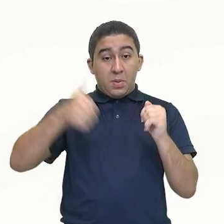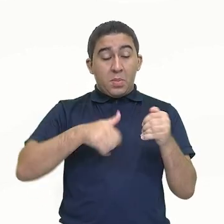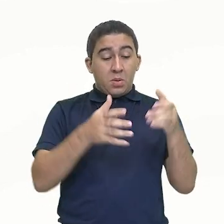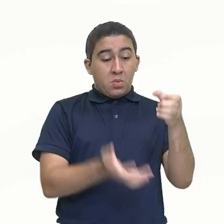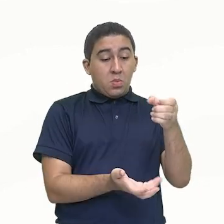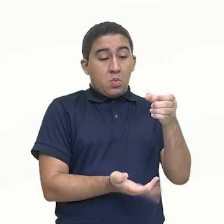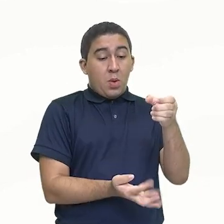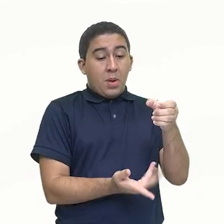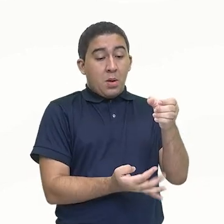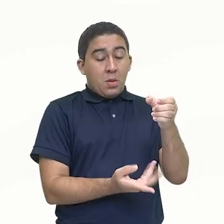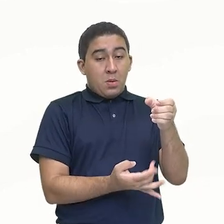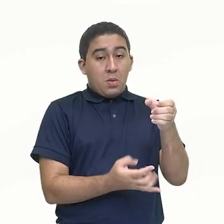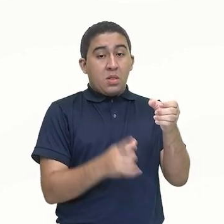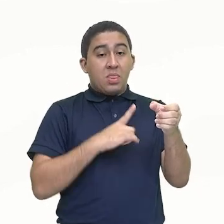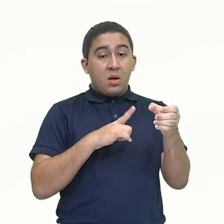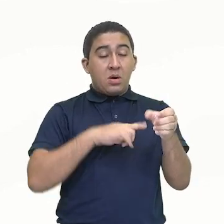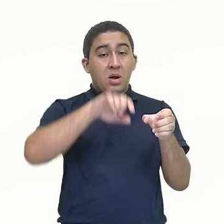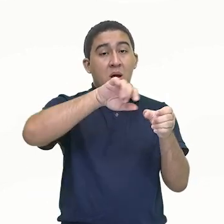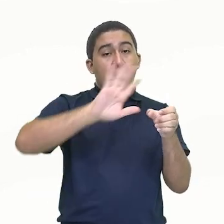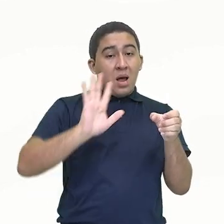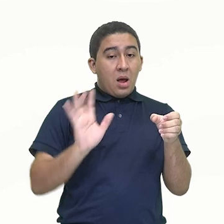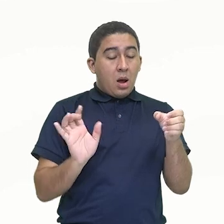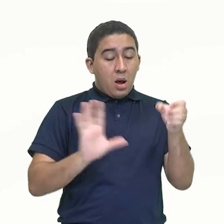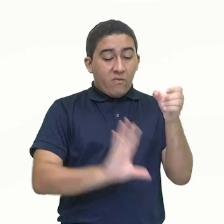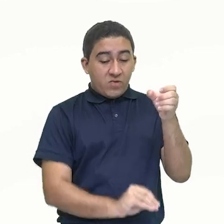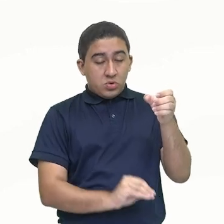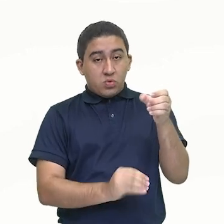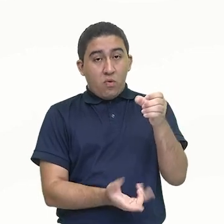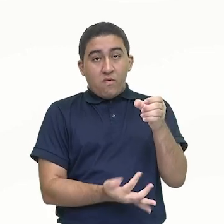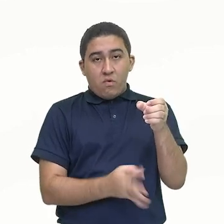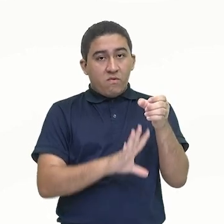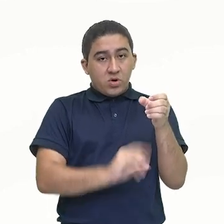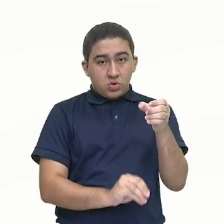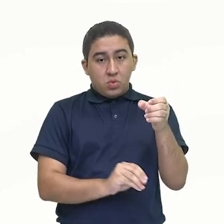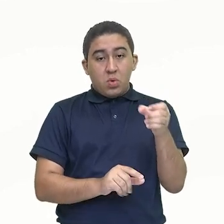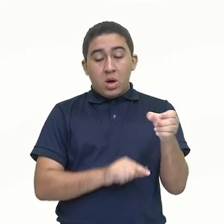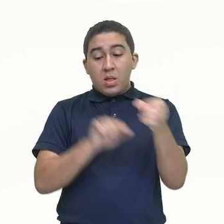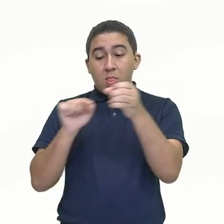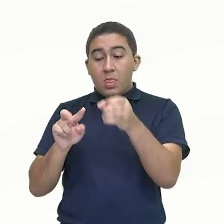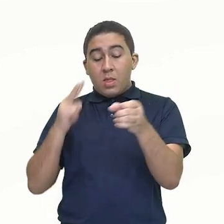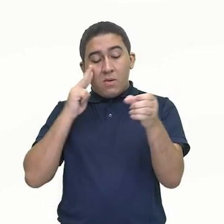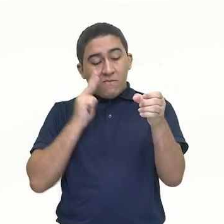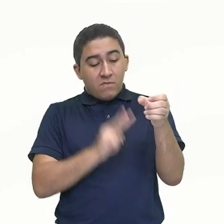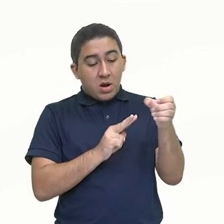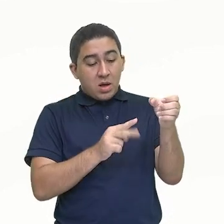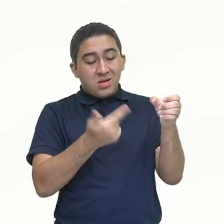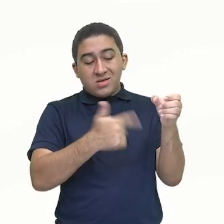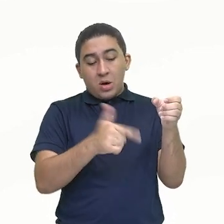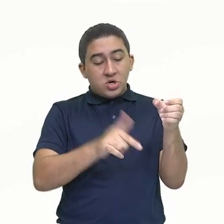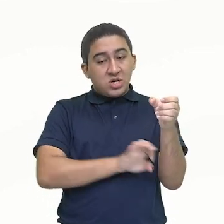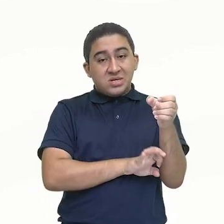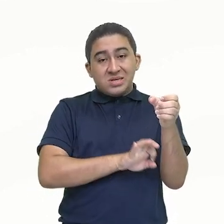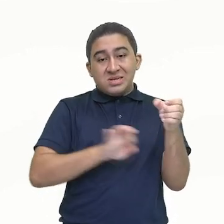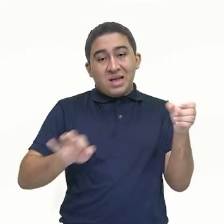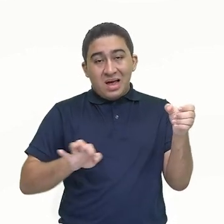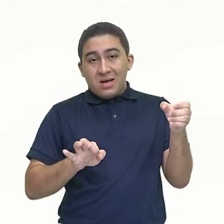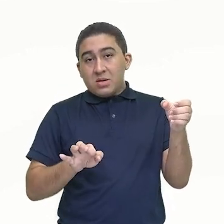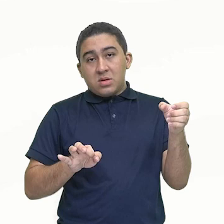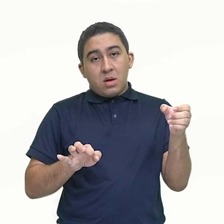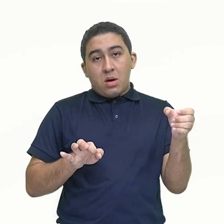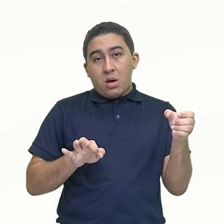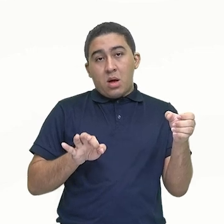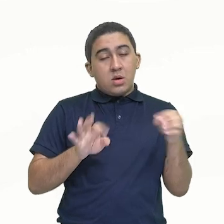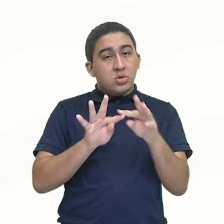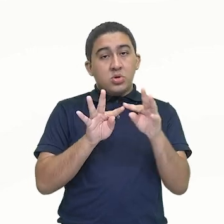líquido permaneceu estéril, porque não houve a presença de micro-organismos que,